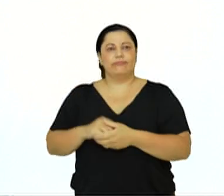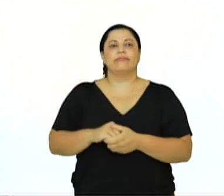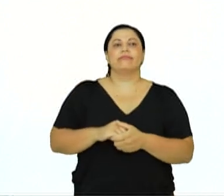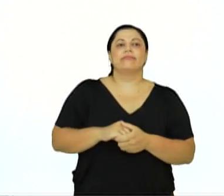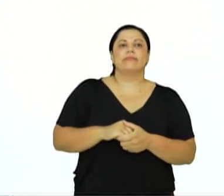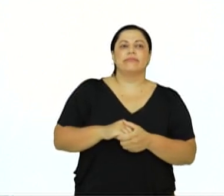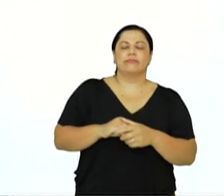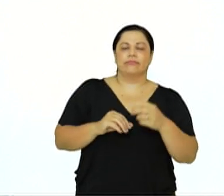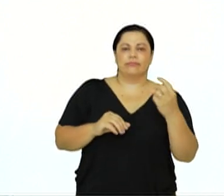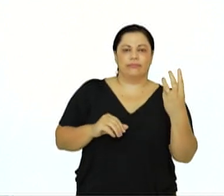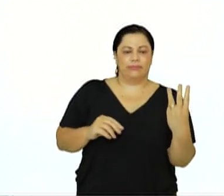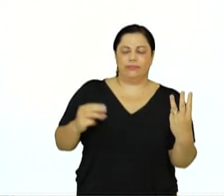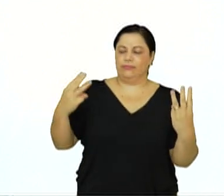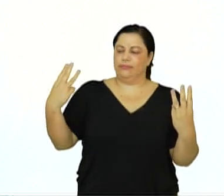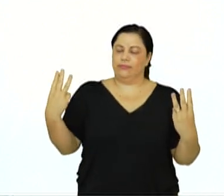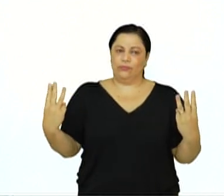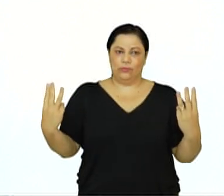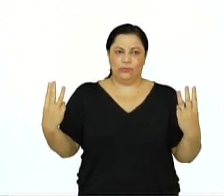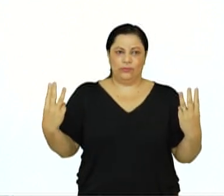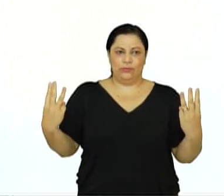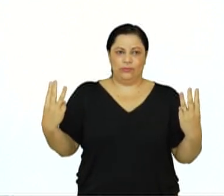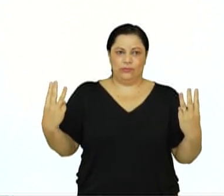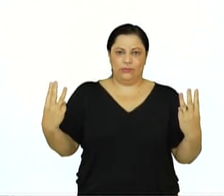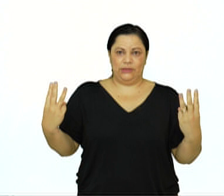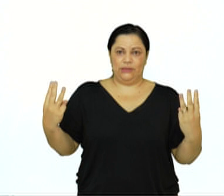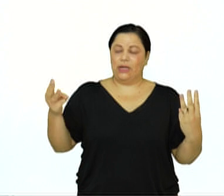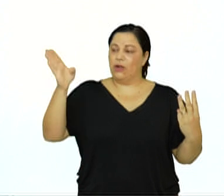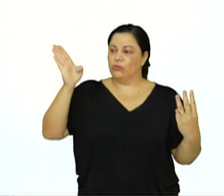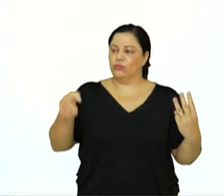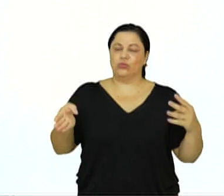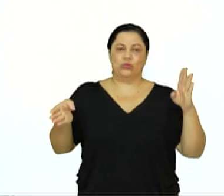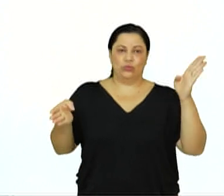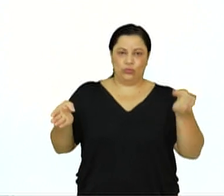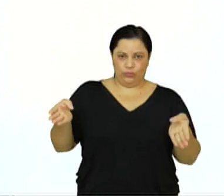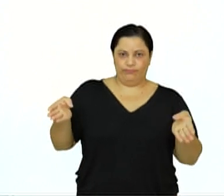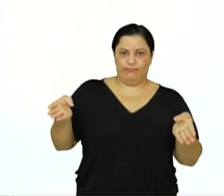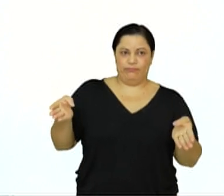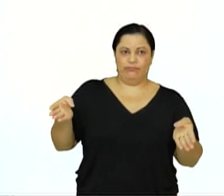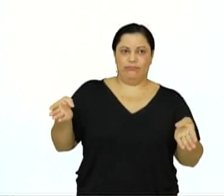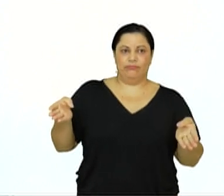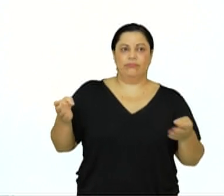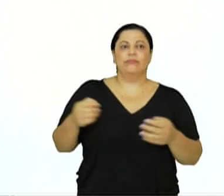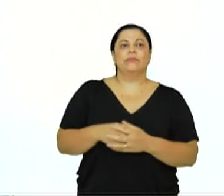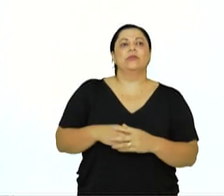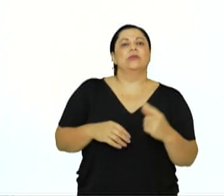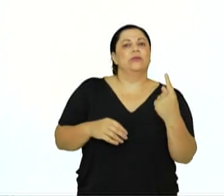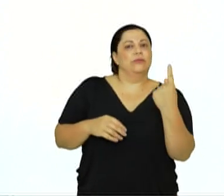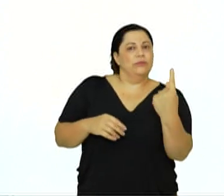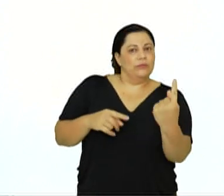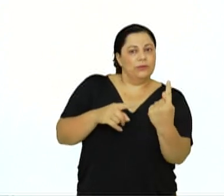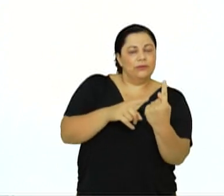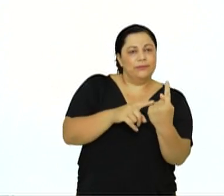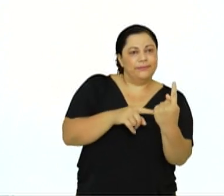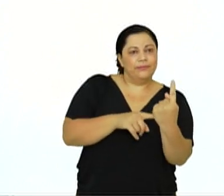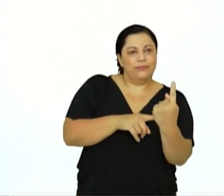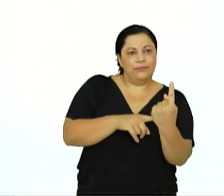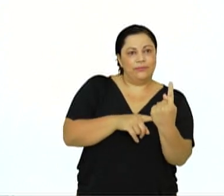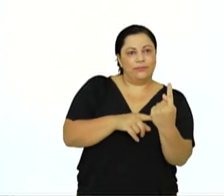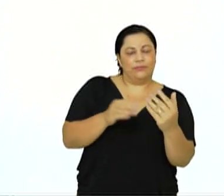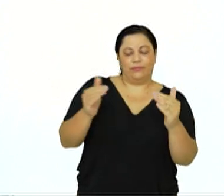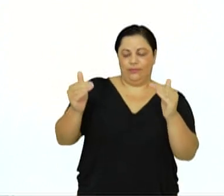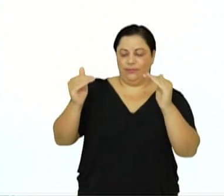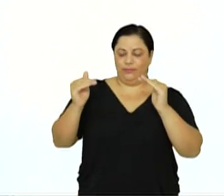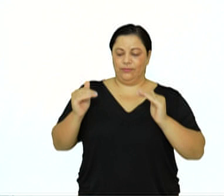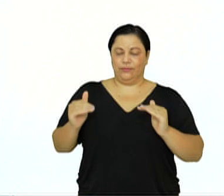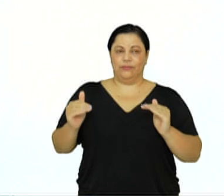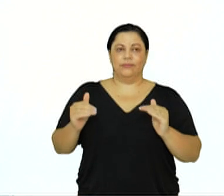dividindo e o 3 está multiplicando, podemos eliminar esses dois valores. Ou seja, o volume da pirâmide aqui, a